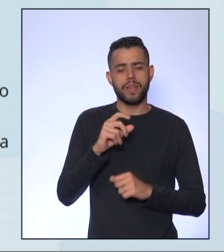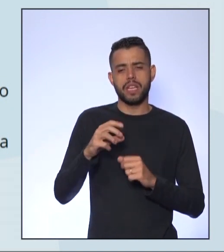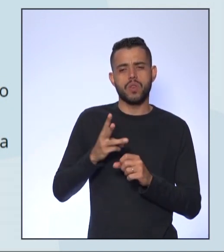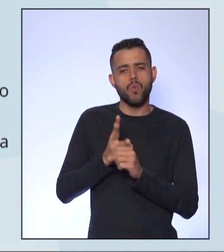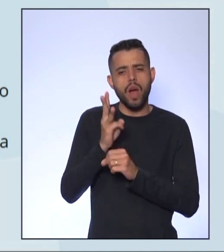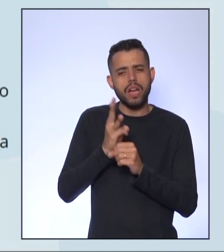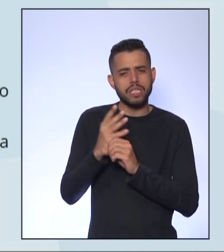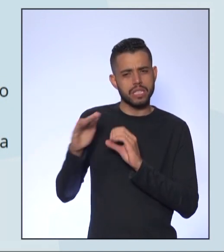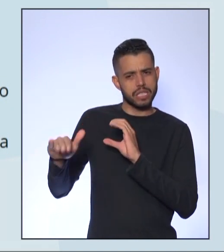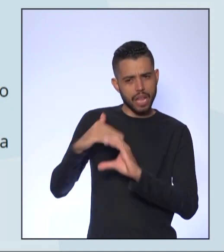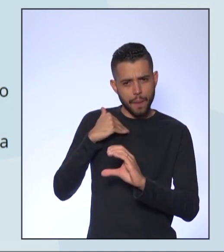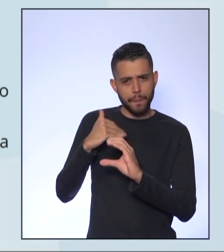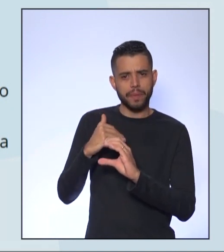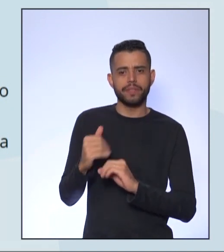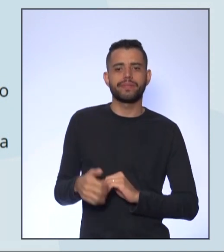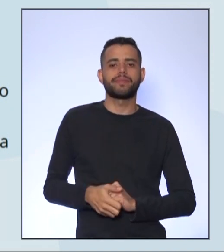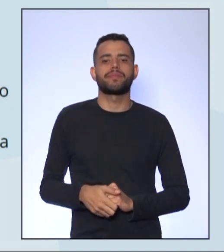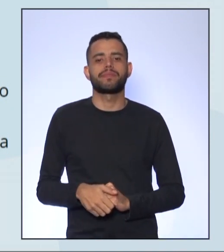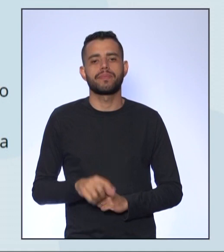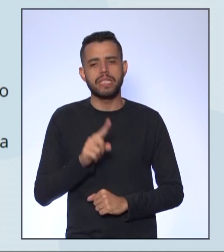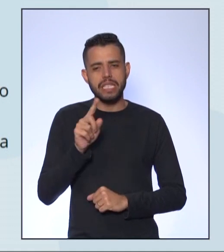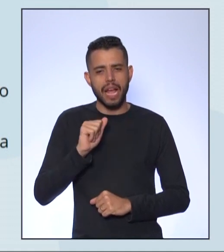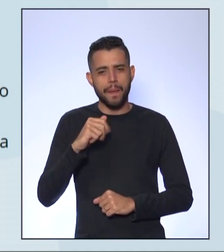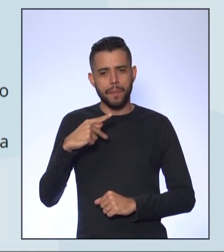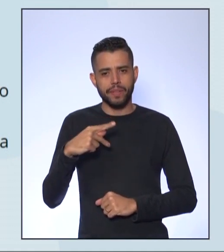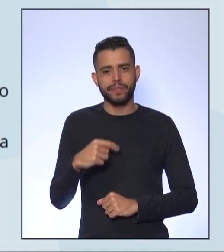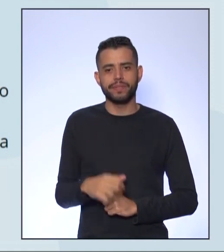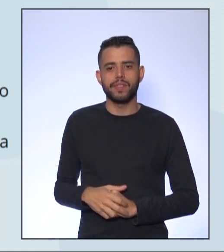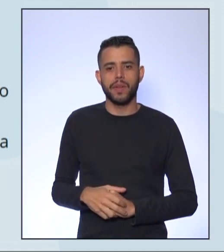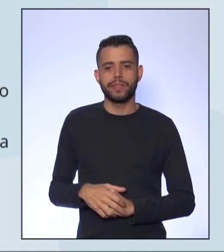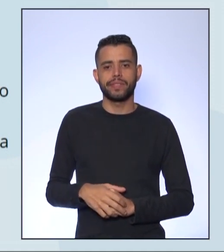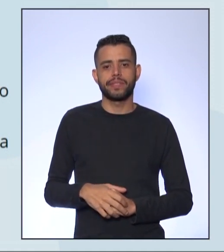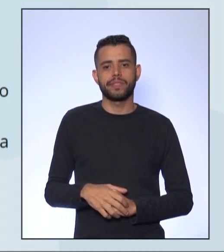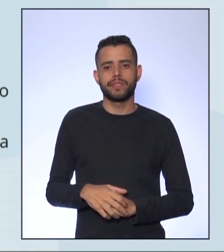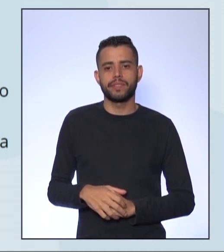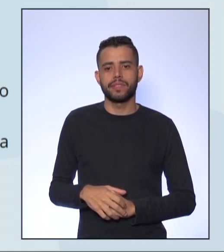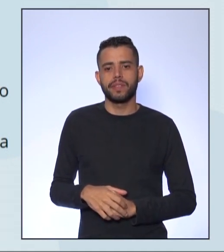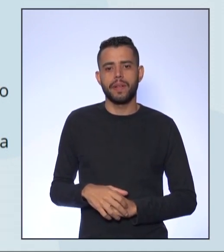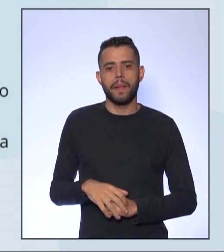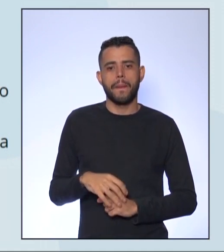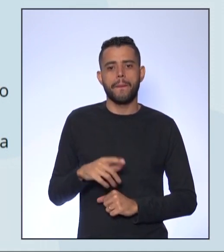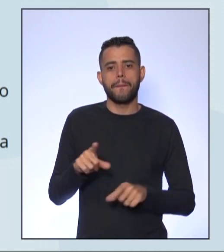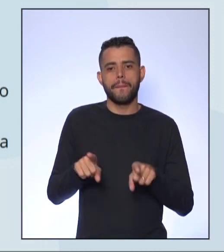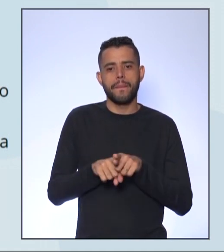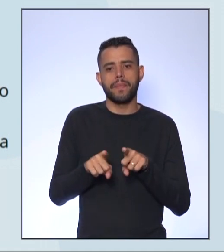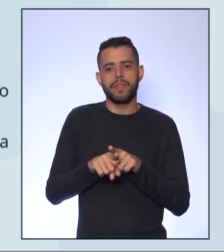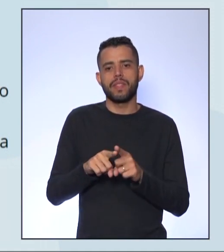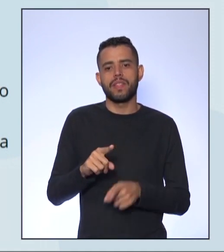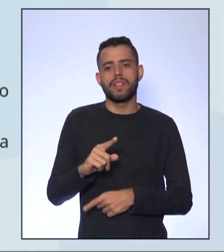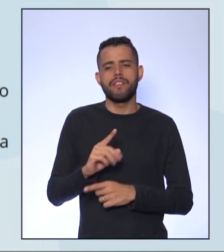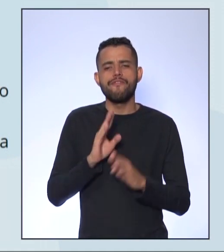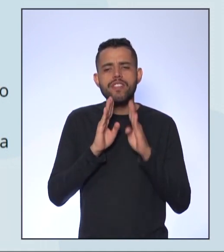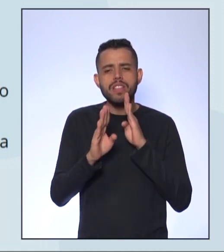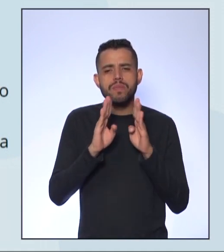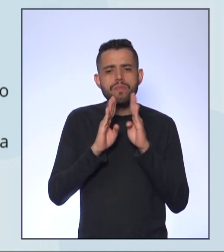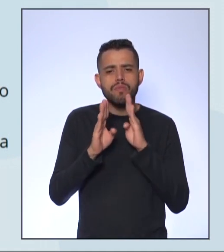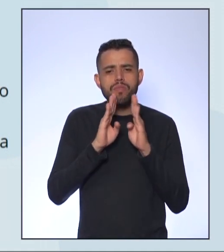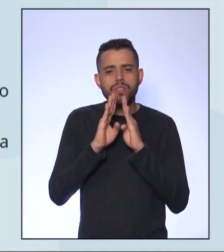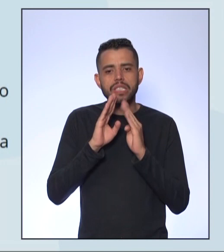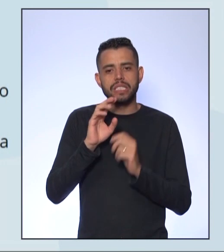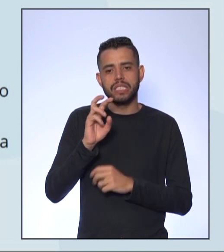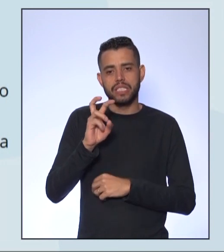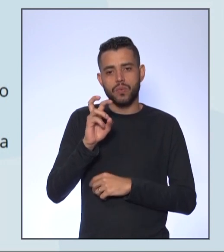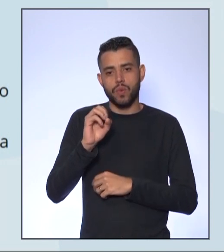mim, professor. Nós é louco. Meu pace foi de 50 para 10K. Para 10K. E aí? Nossa,